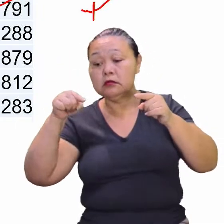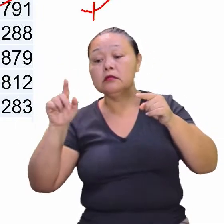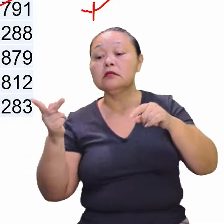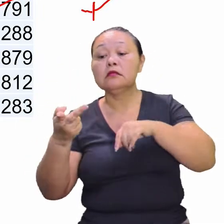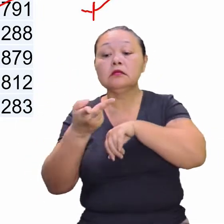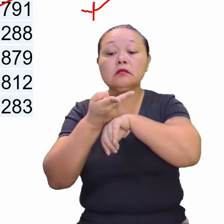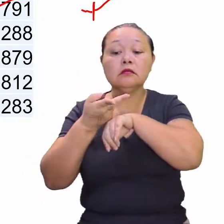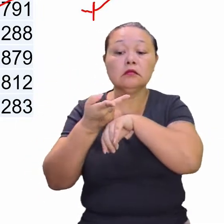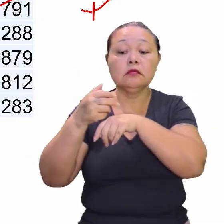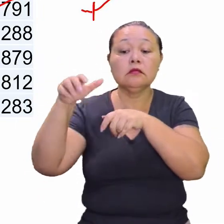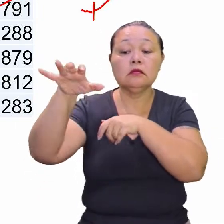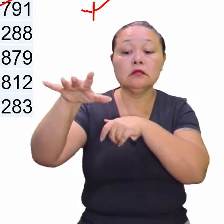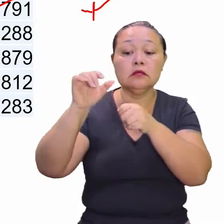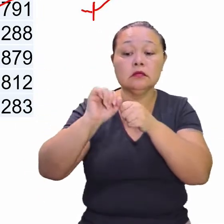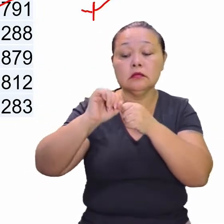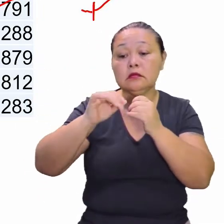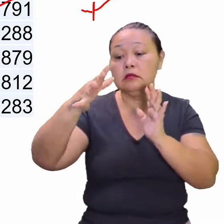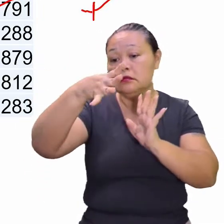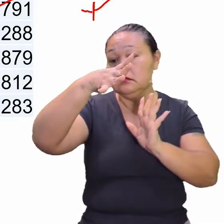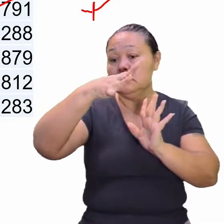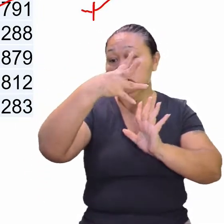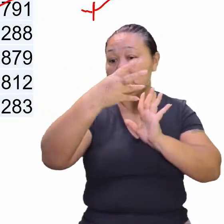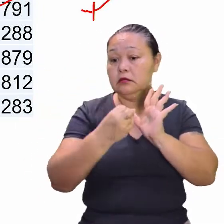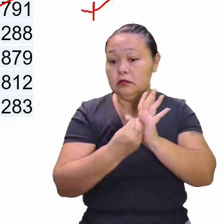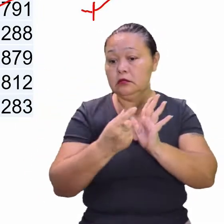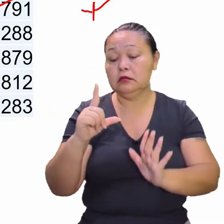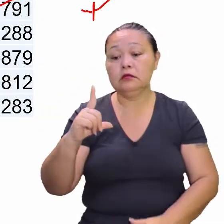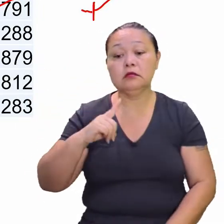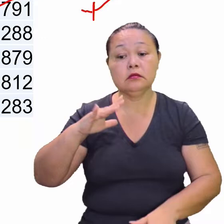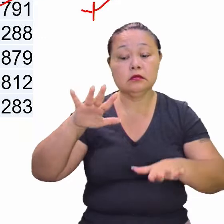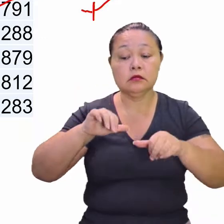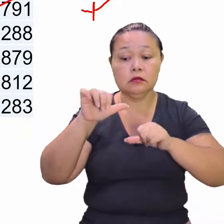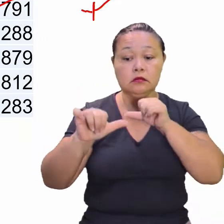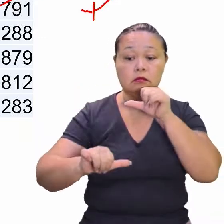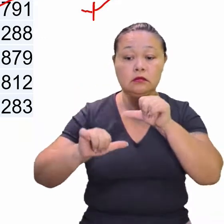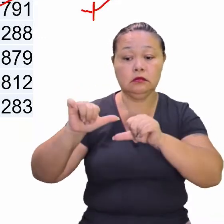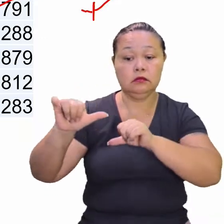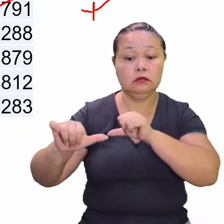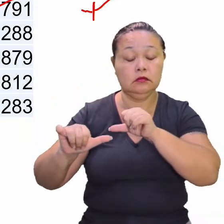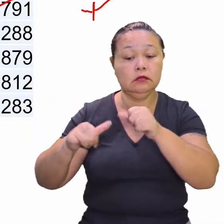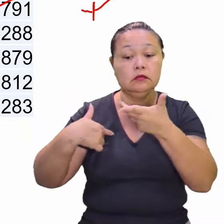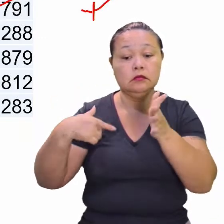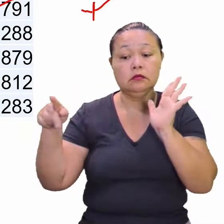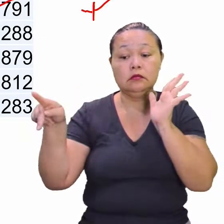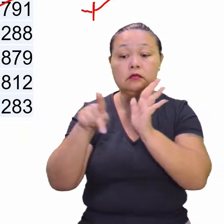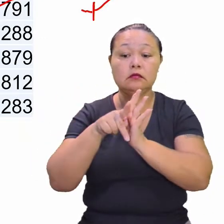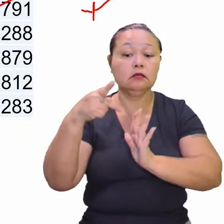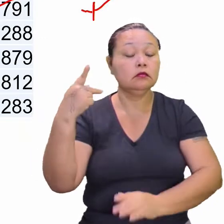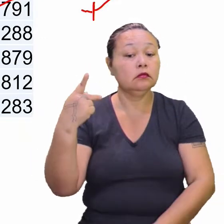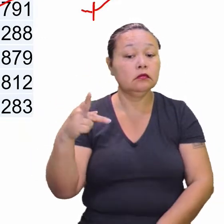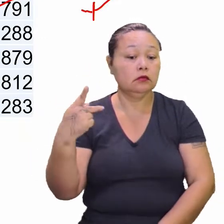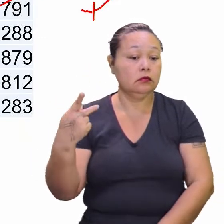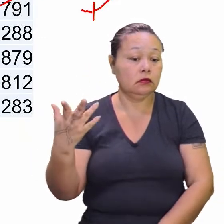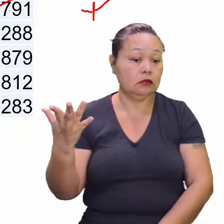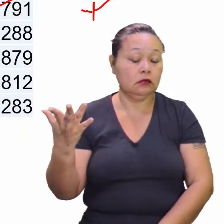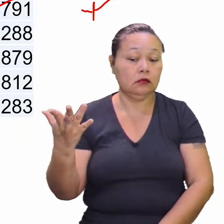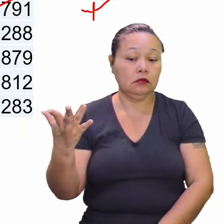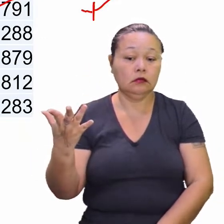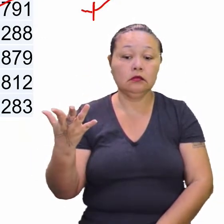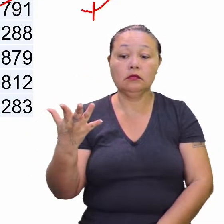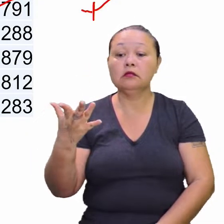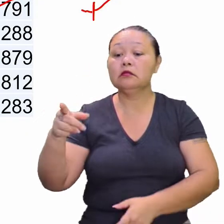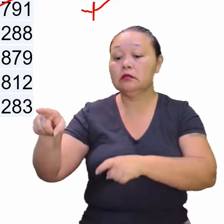regiões aqui da Amazônia e também a gente consegue observar que essa mudança já da própria questão